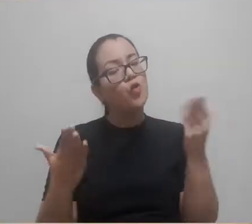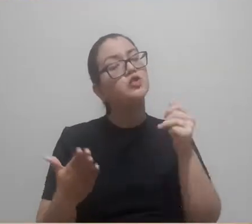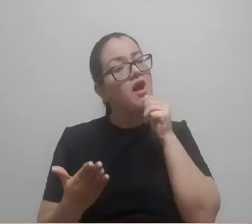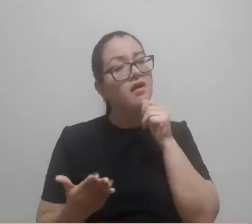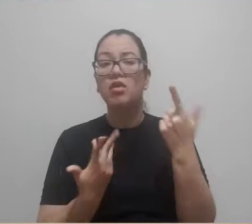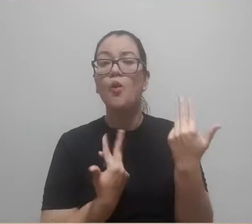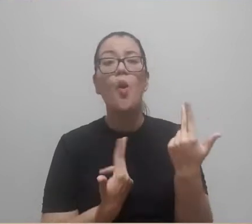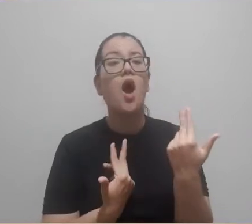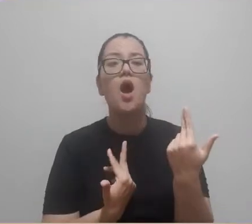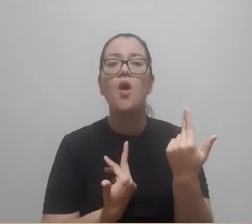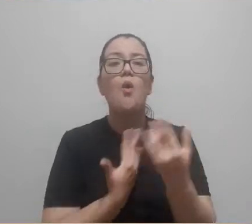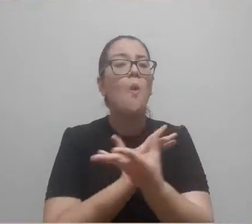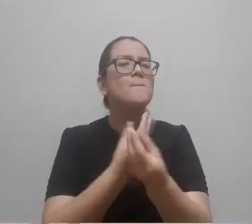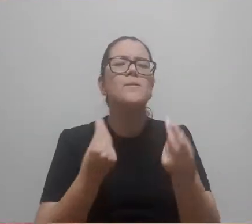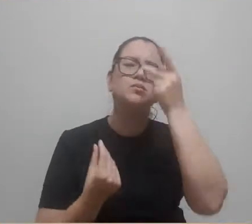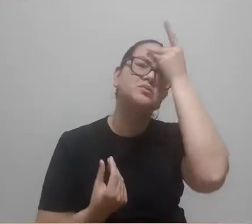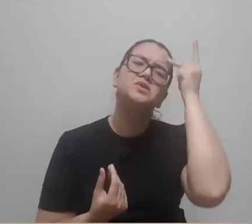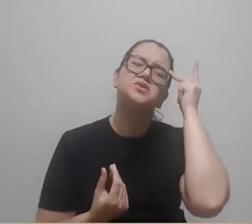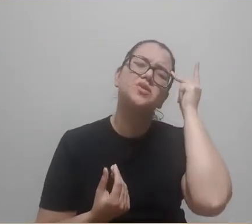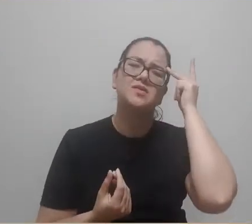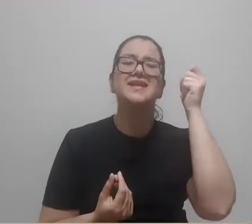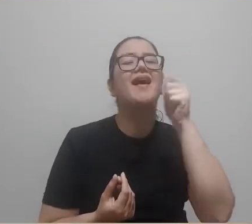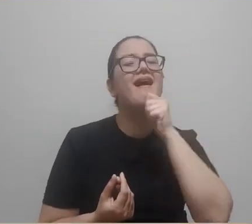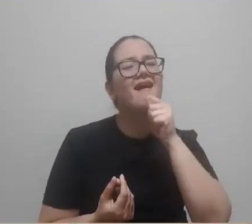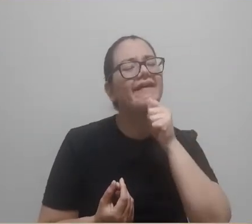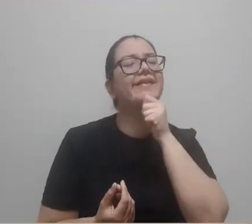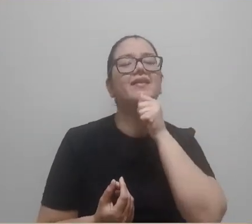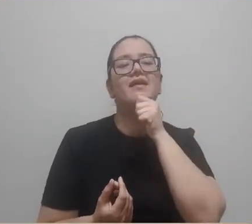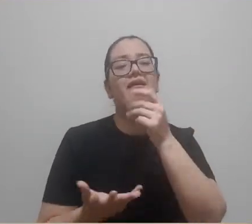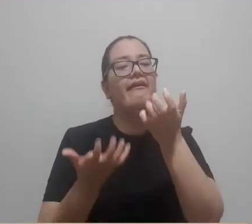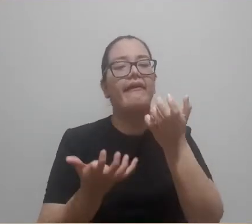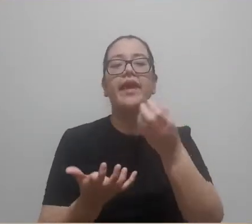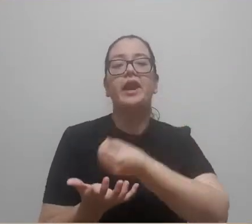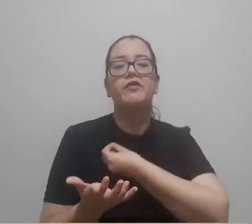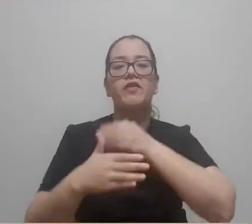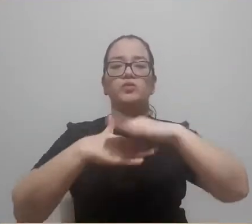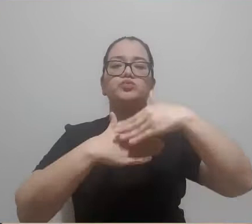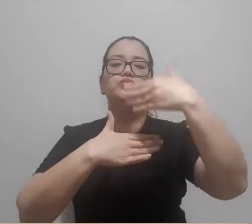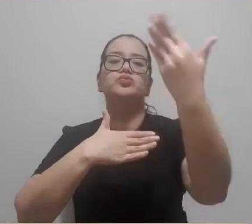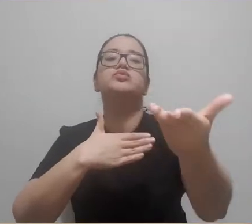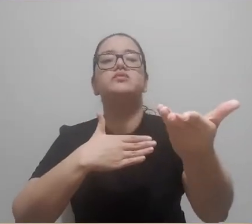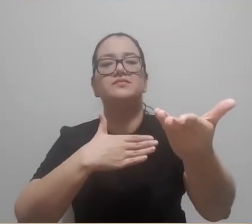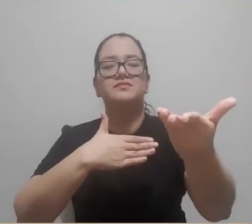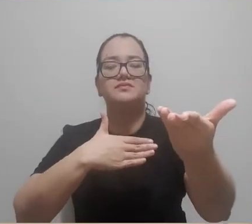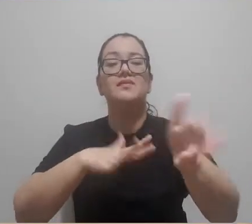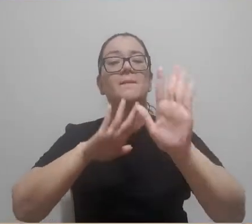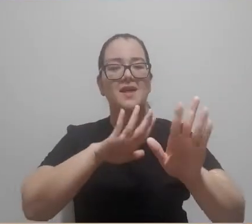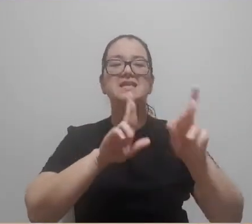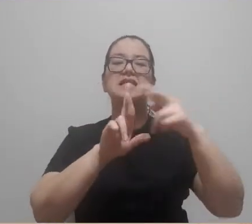está muito ainda nos nossos dias. Somente assim nós podemos viver uma